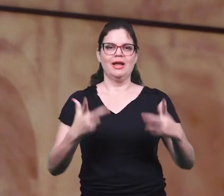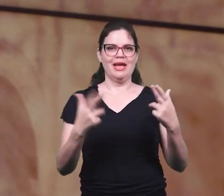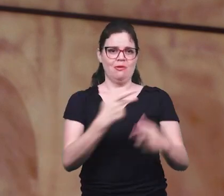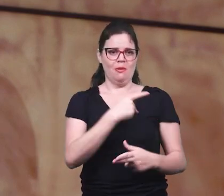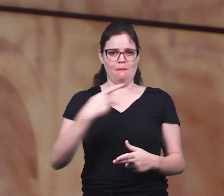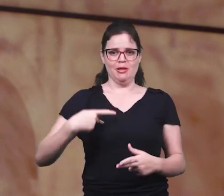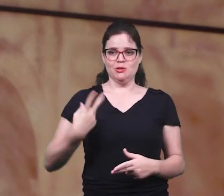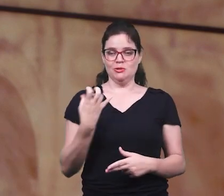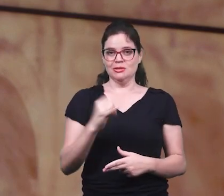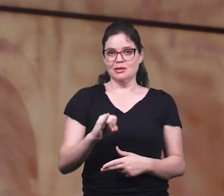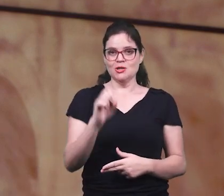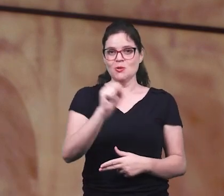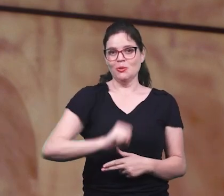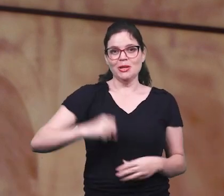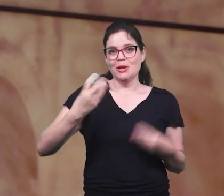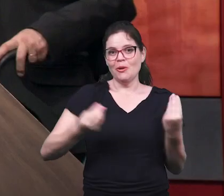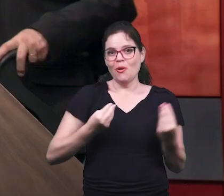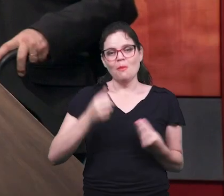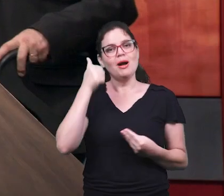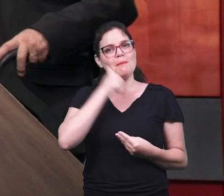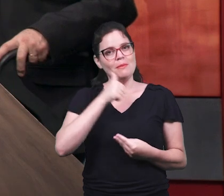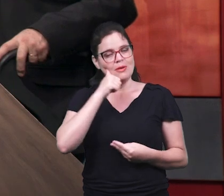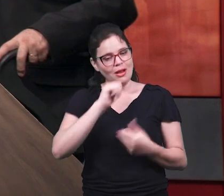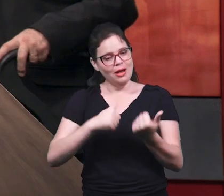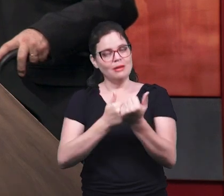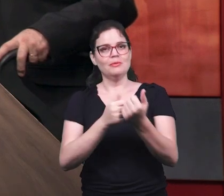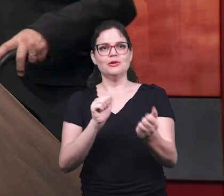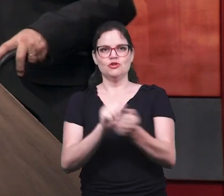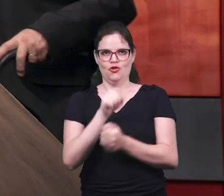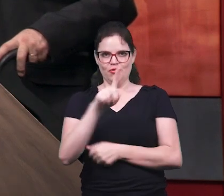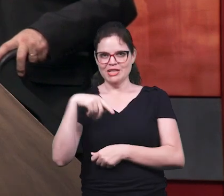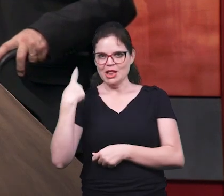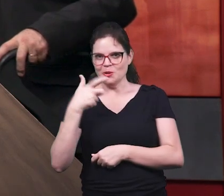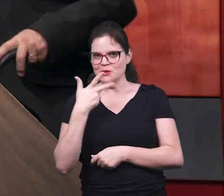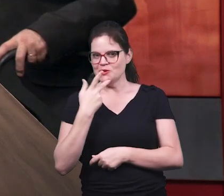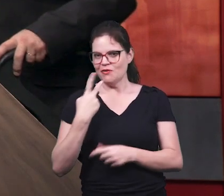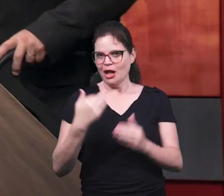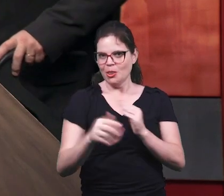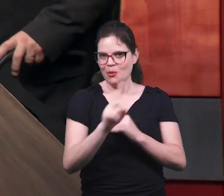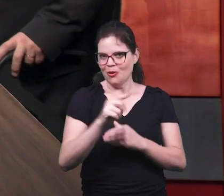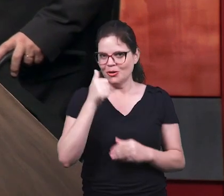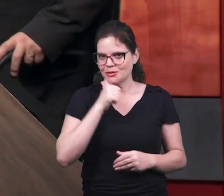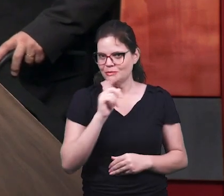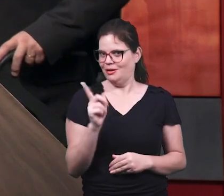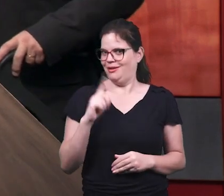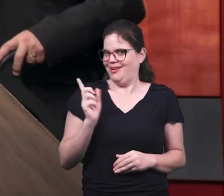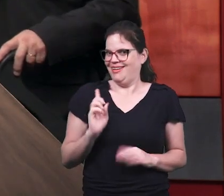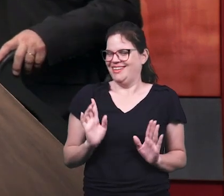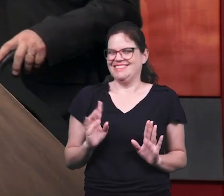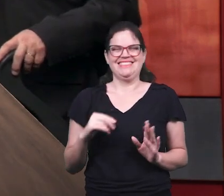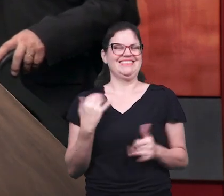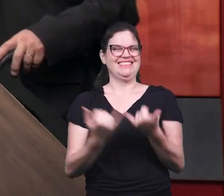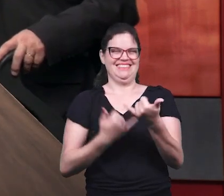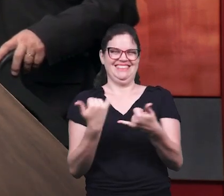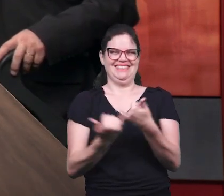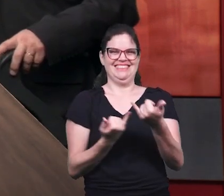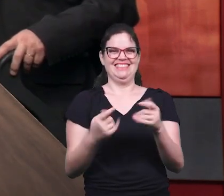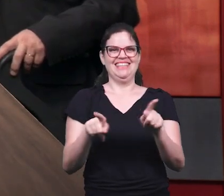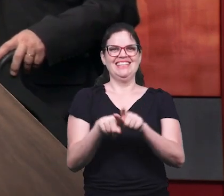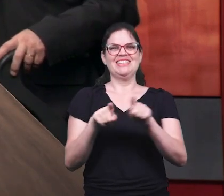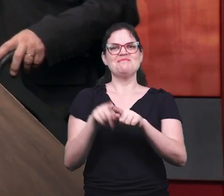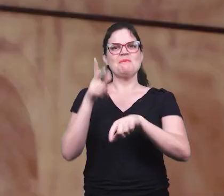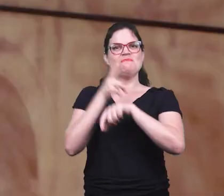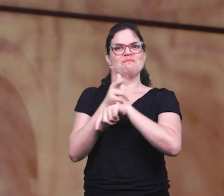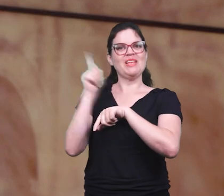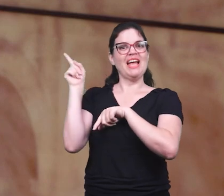uma Catarina por ele na vida dele. Eu não é? Com certeza. Alguém é doido de falar contra aí? Não. De forma alguma. Então, até o Câmara